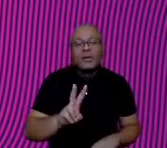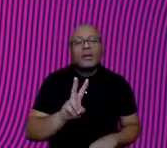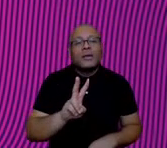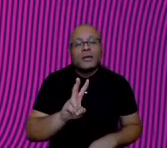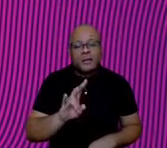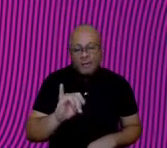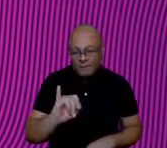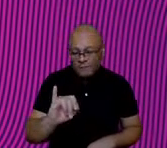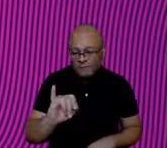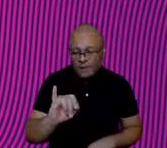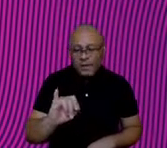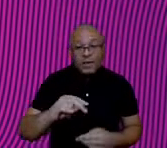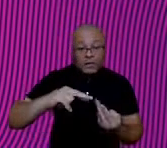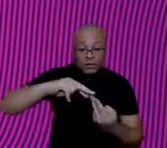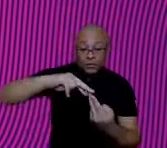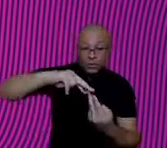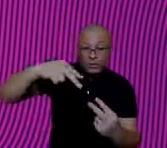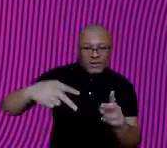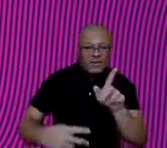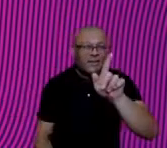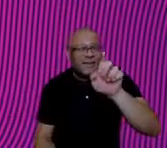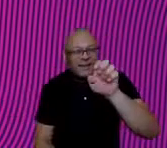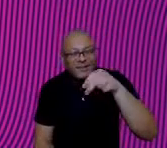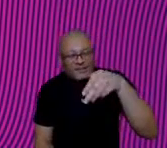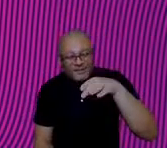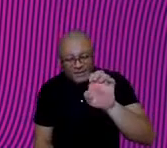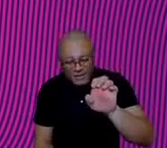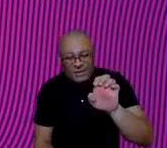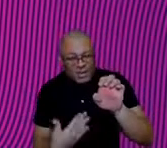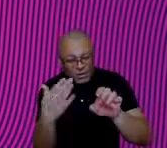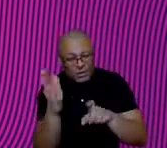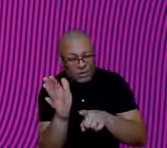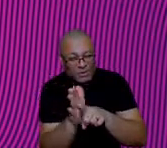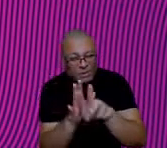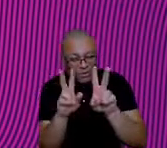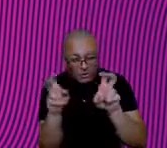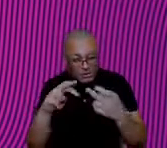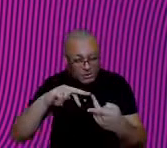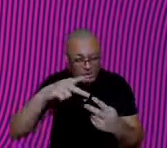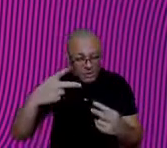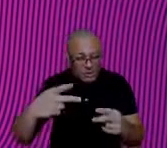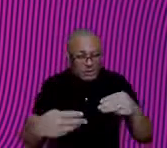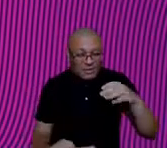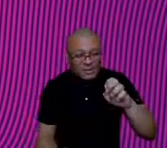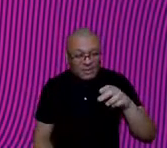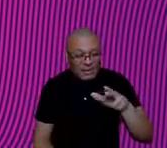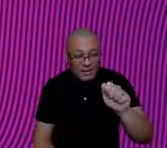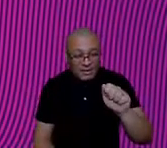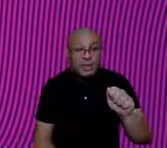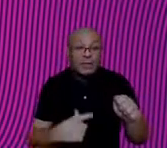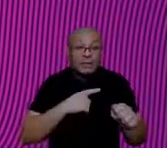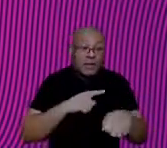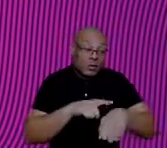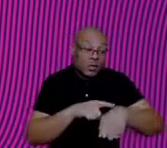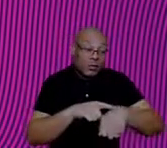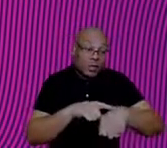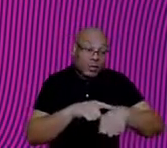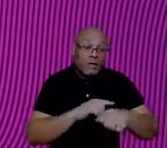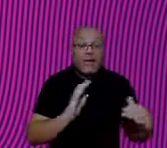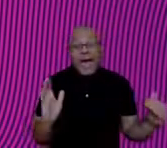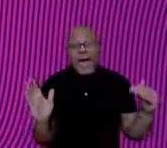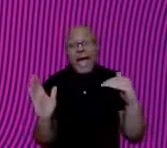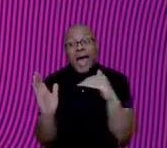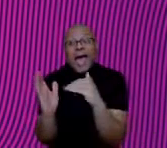gene... Eu tenho uma pergunta já sobre a questão genética para a Mariana. A gente tem desde o gene até a gestão